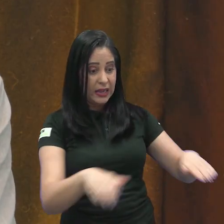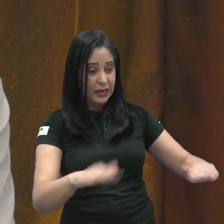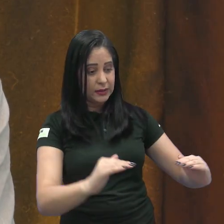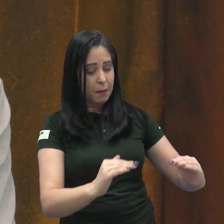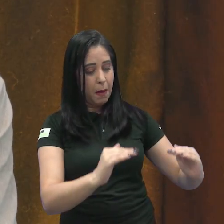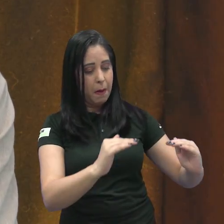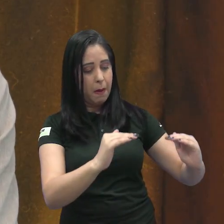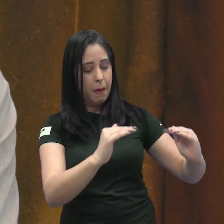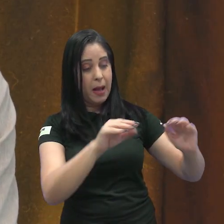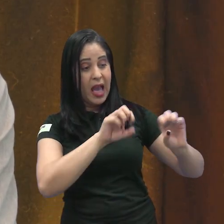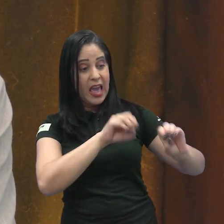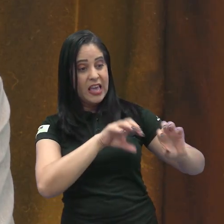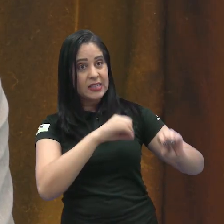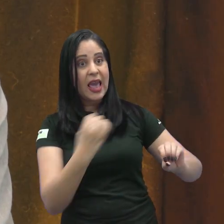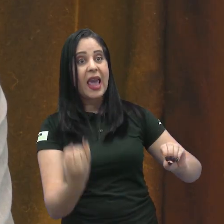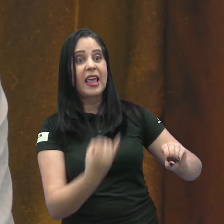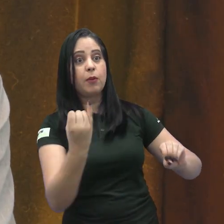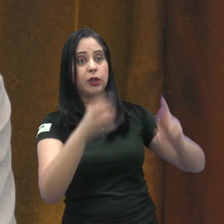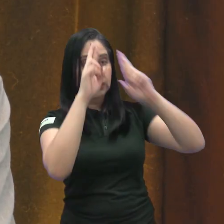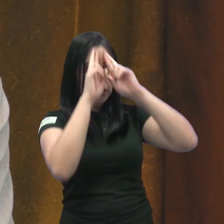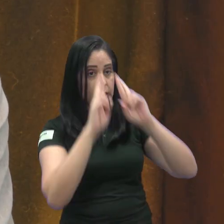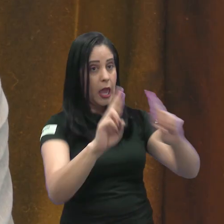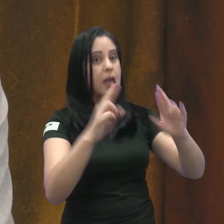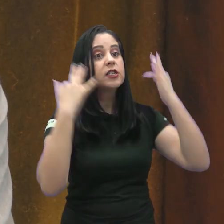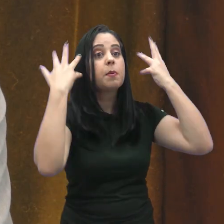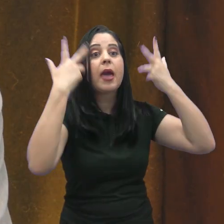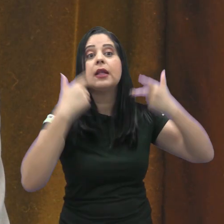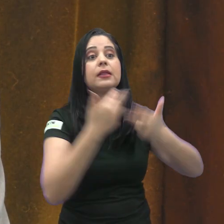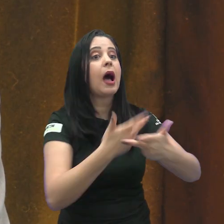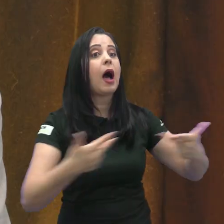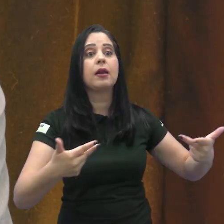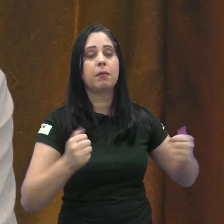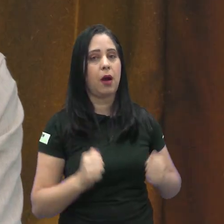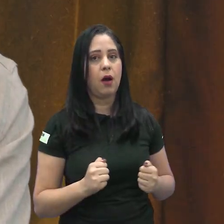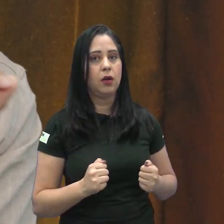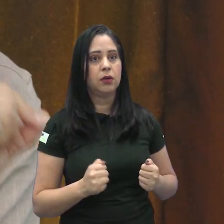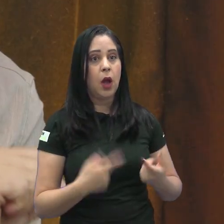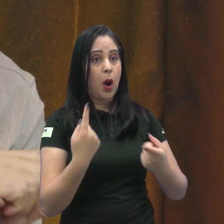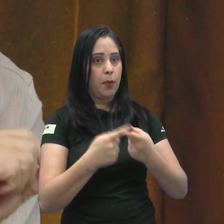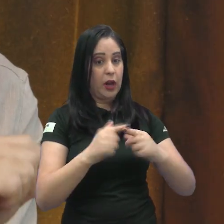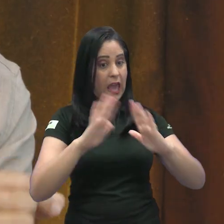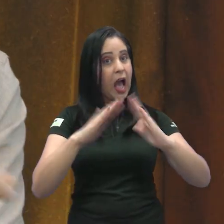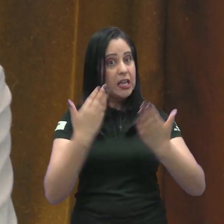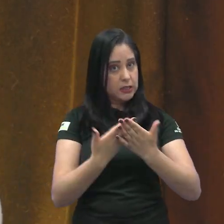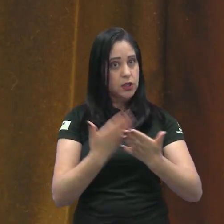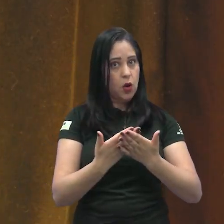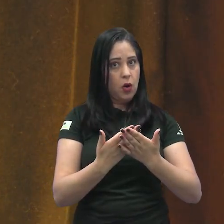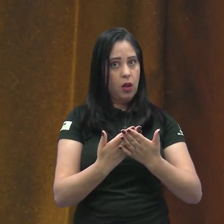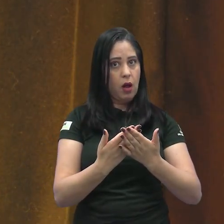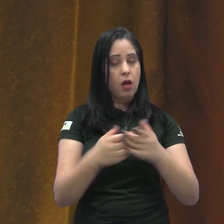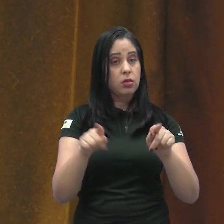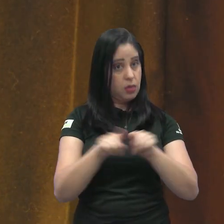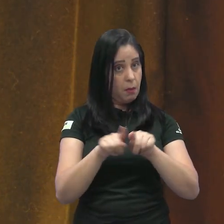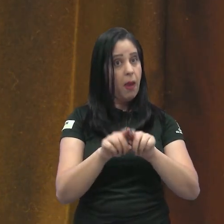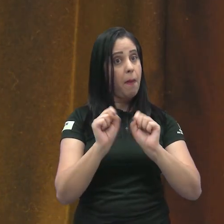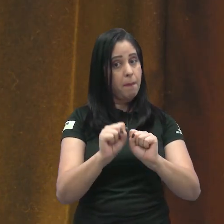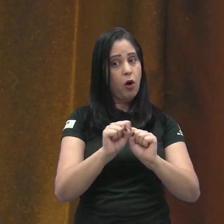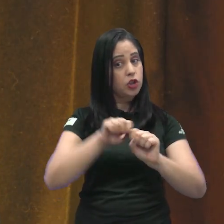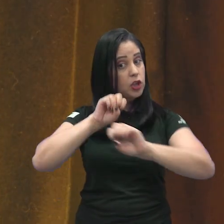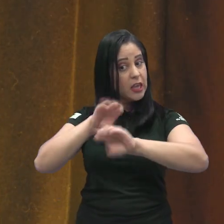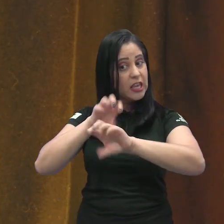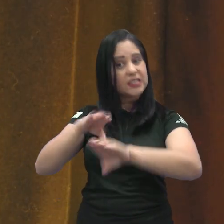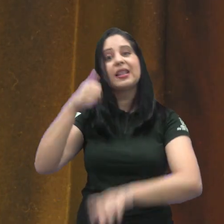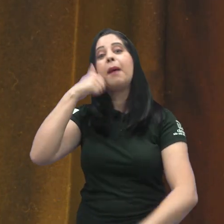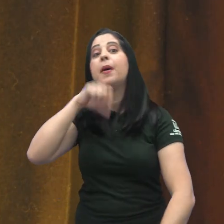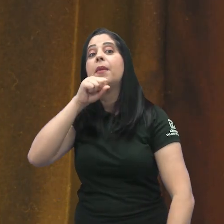desde criancinha, ensinar eles a importância de respeitar o animal. Porque a escola, ela pode passar isso para os pais. Os pais veem de uma